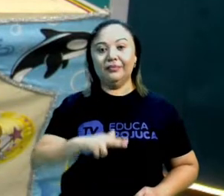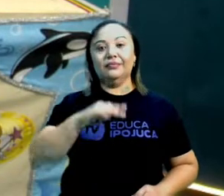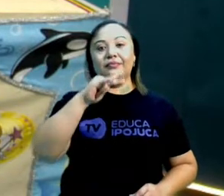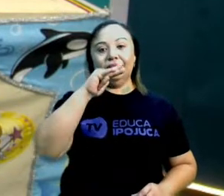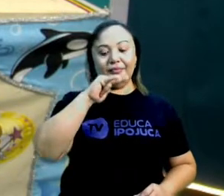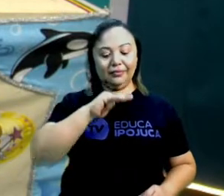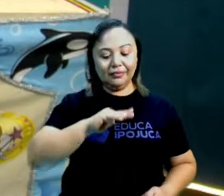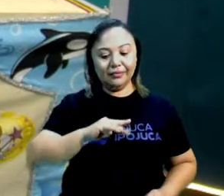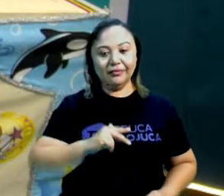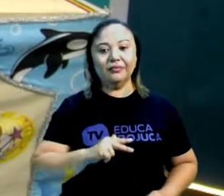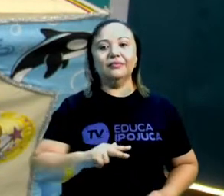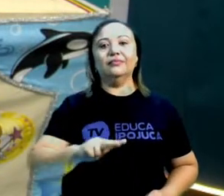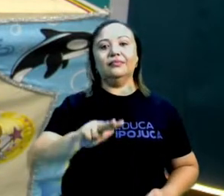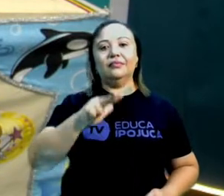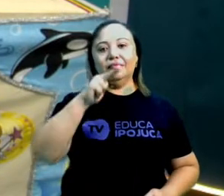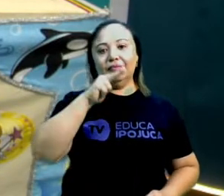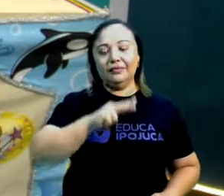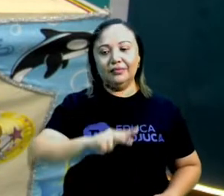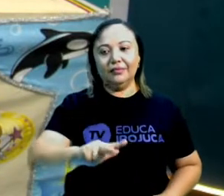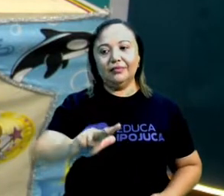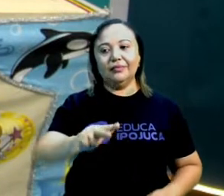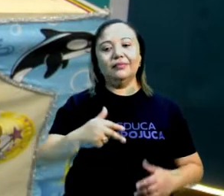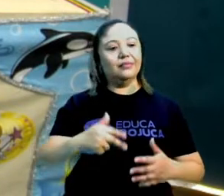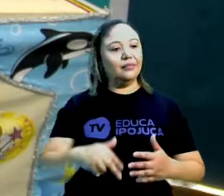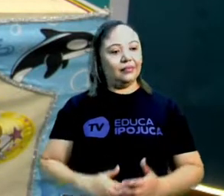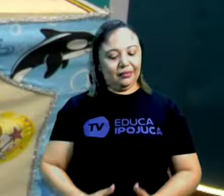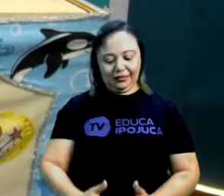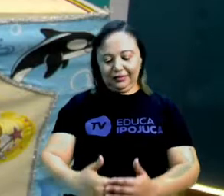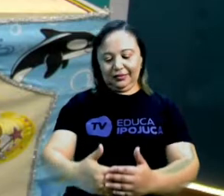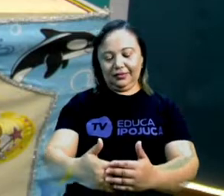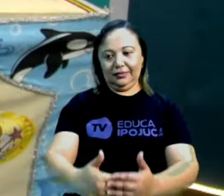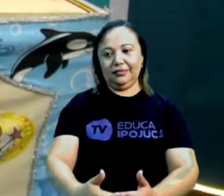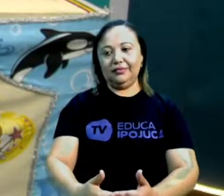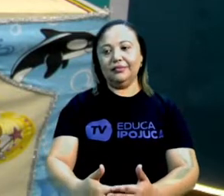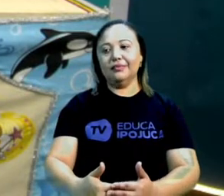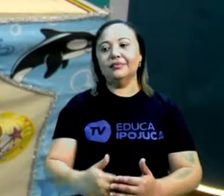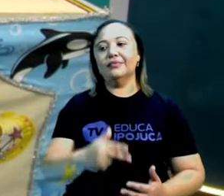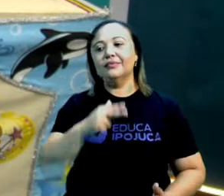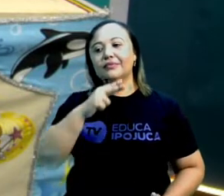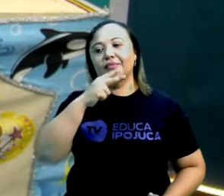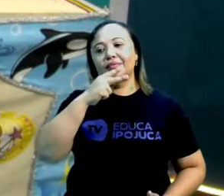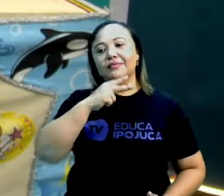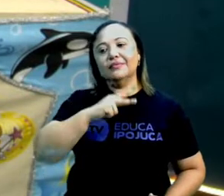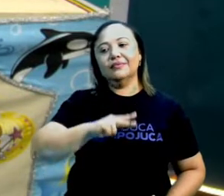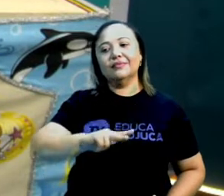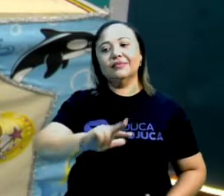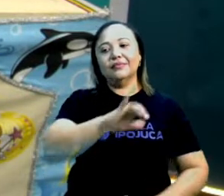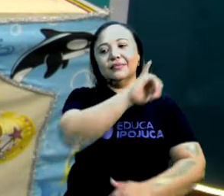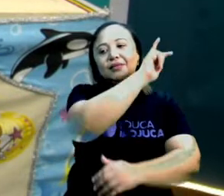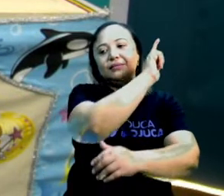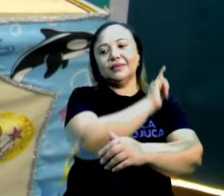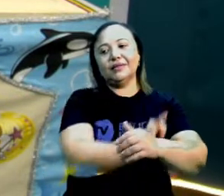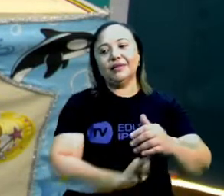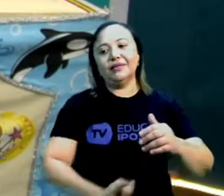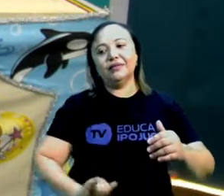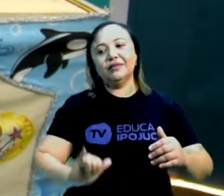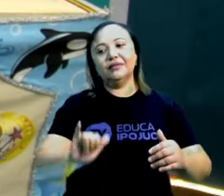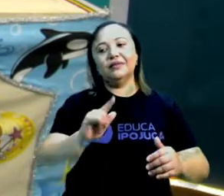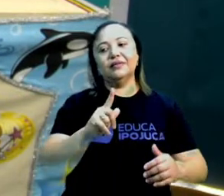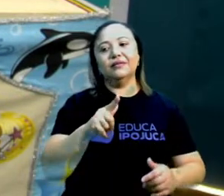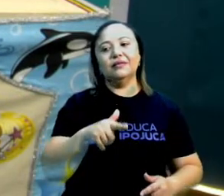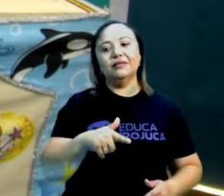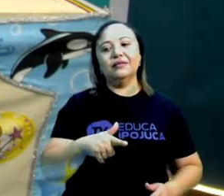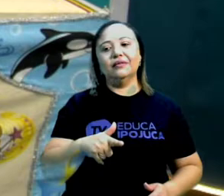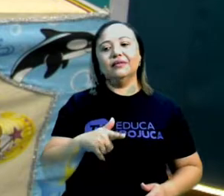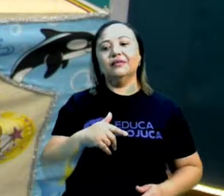Lá dentro da barriga do peixe. Barriga da baleia. Isso. E de lá